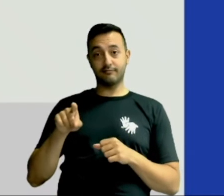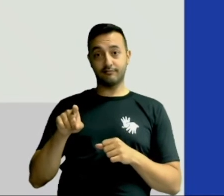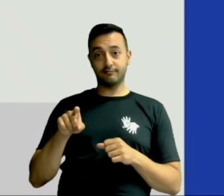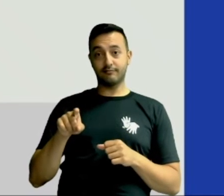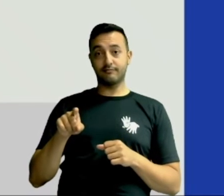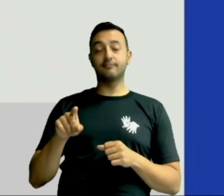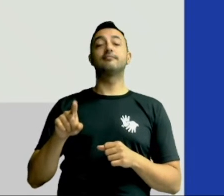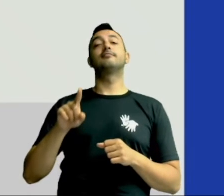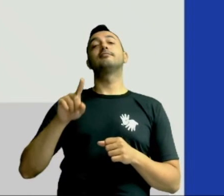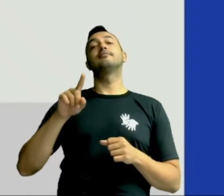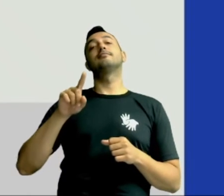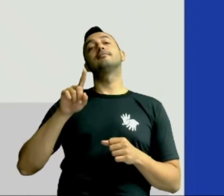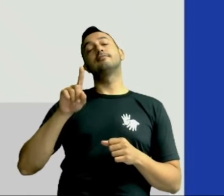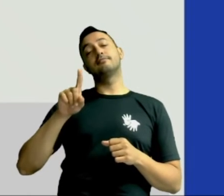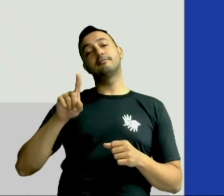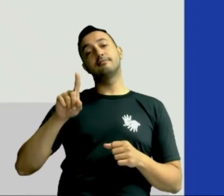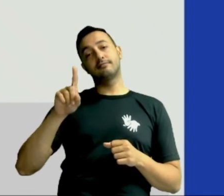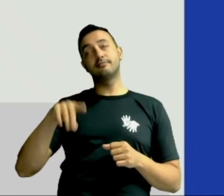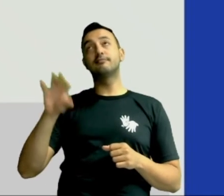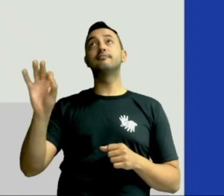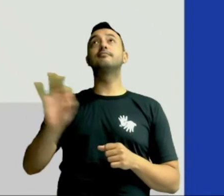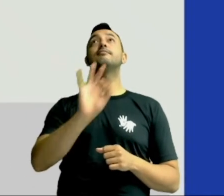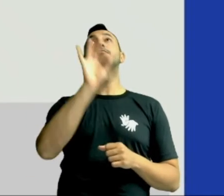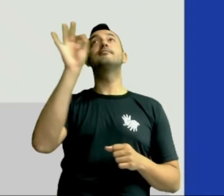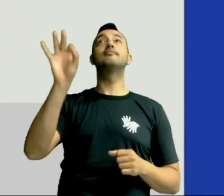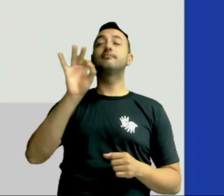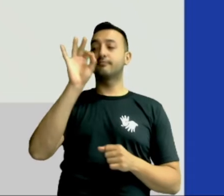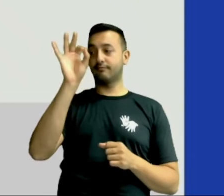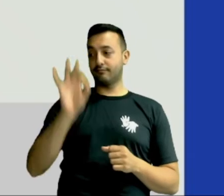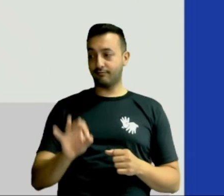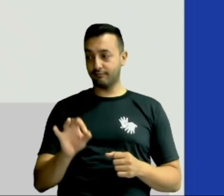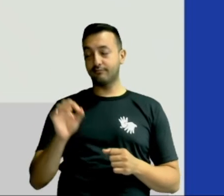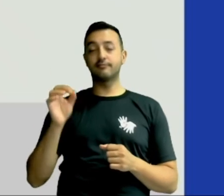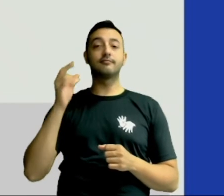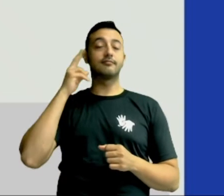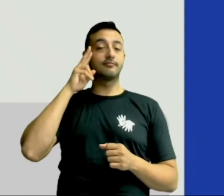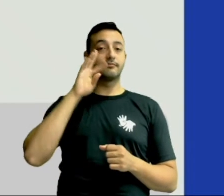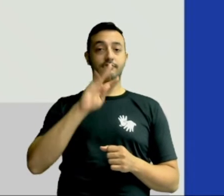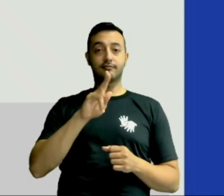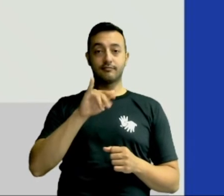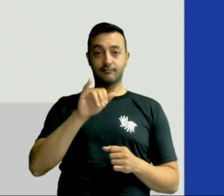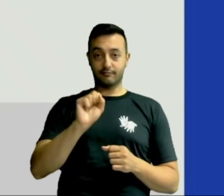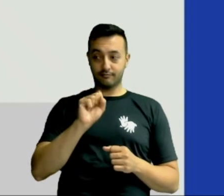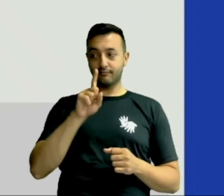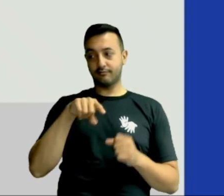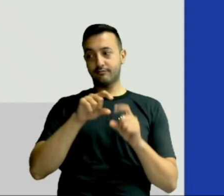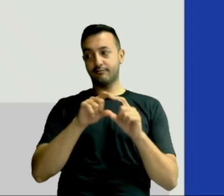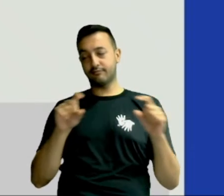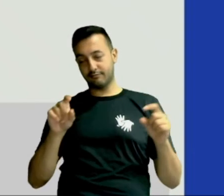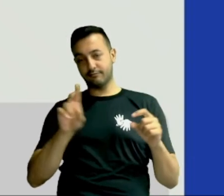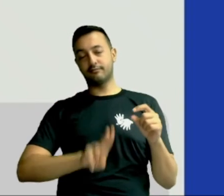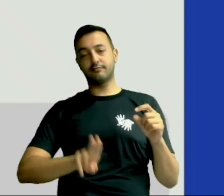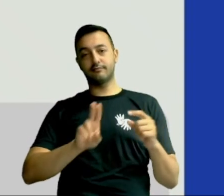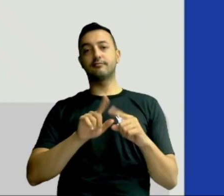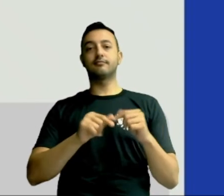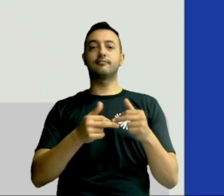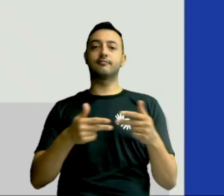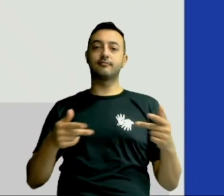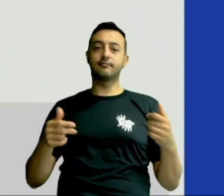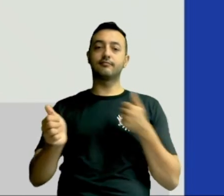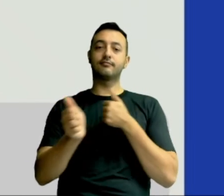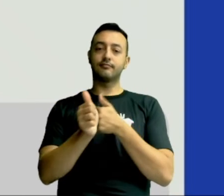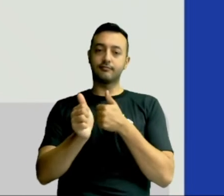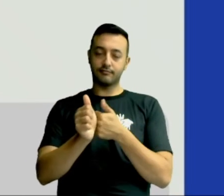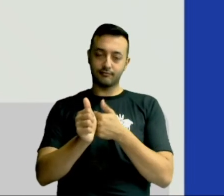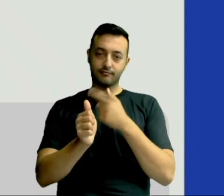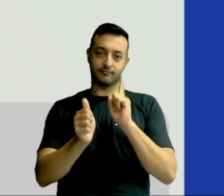essa no caso Esta é uma abelha deixa a gente lembra que é o pronome utilizado para objetos que estão